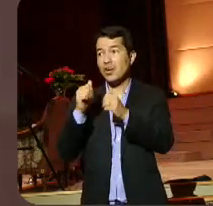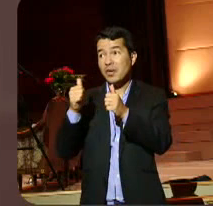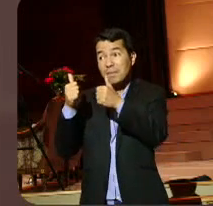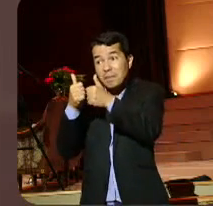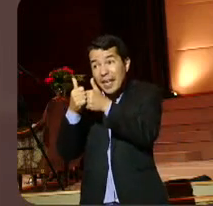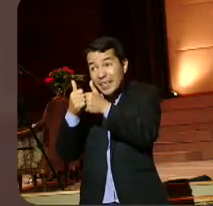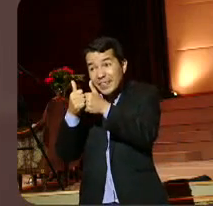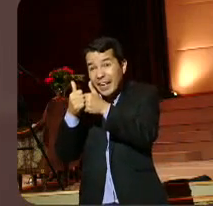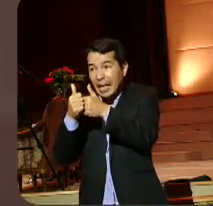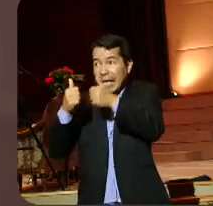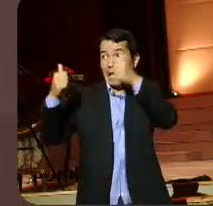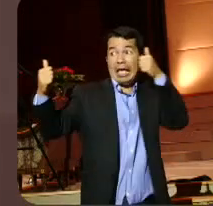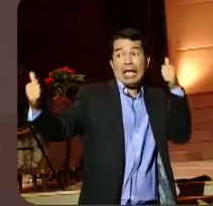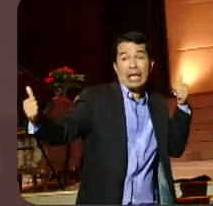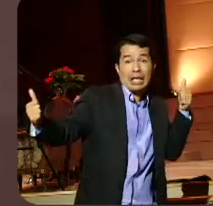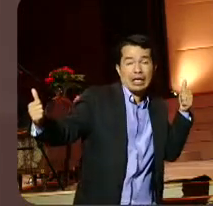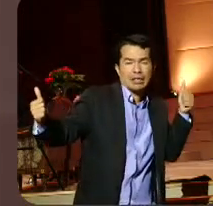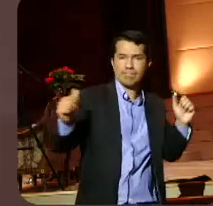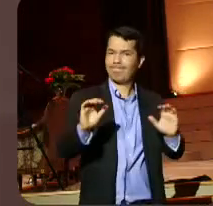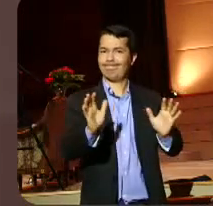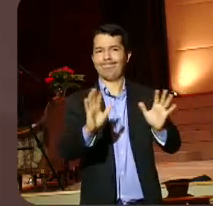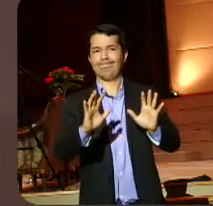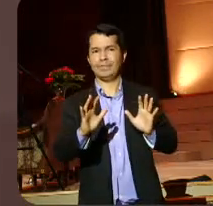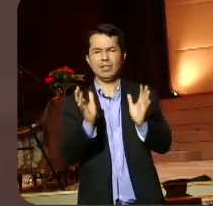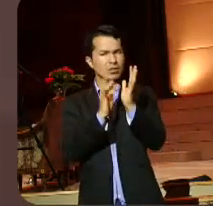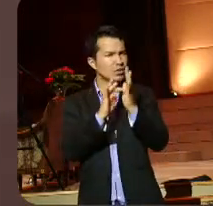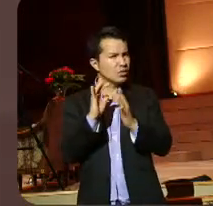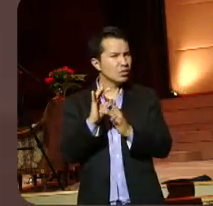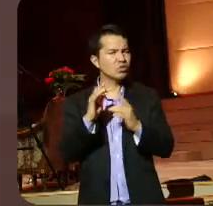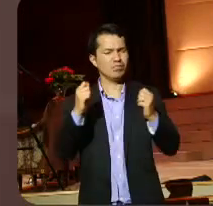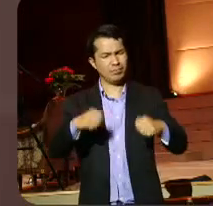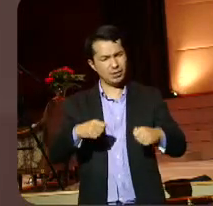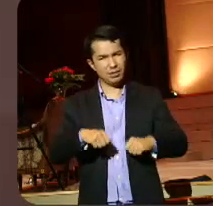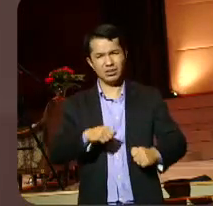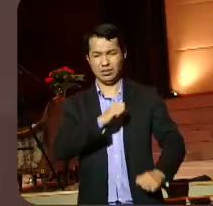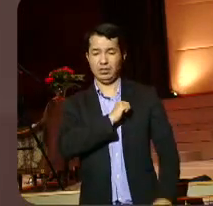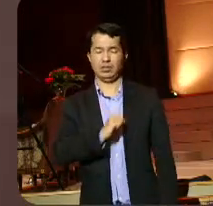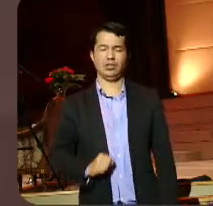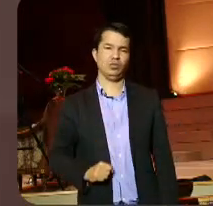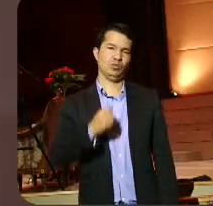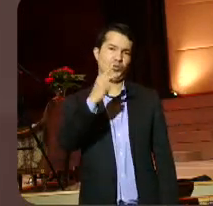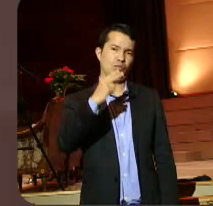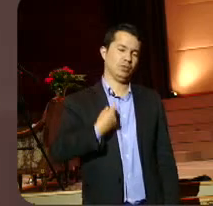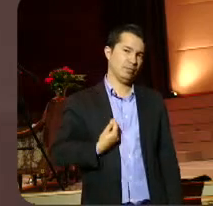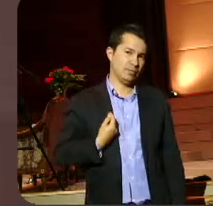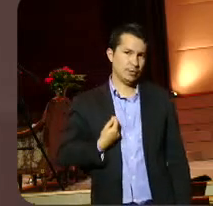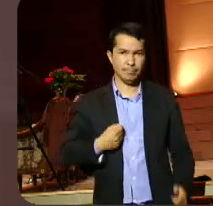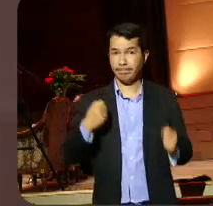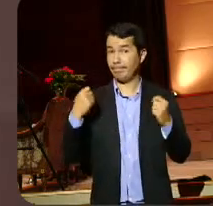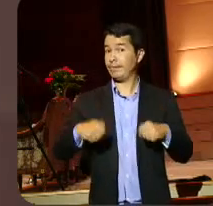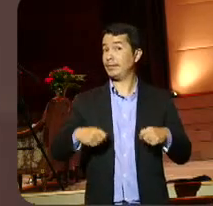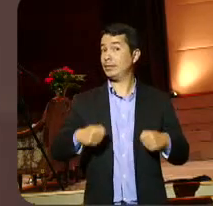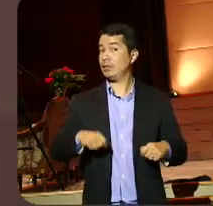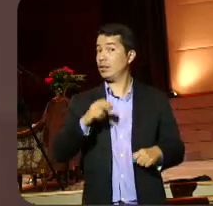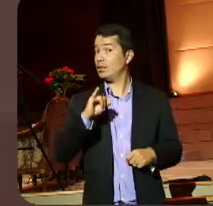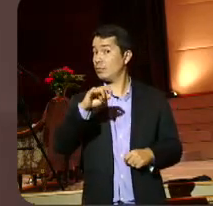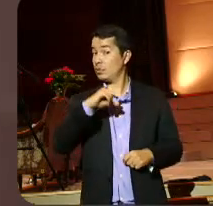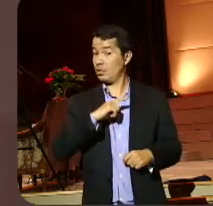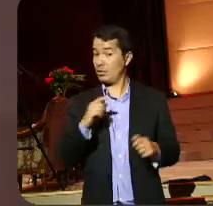perdido. Ou ele é o Senhor, ou ele não é. Quem comigo não